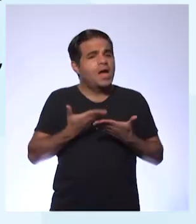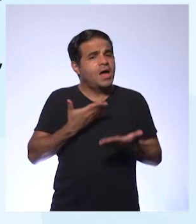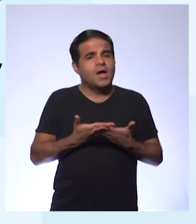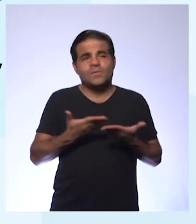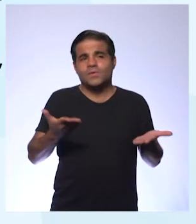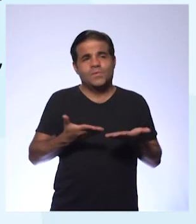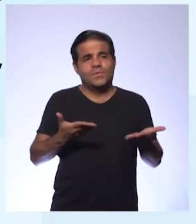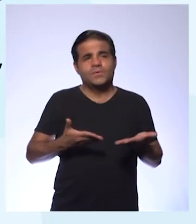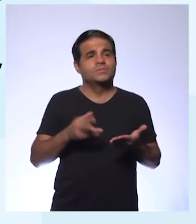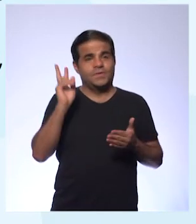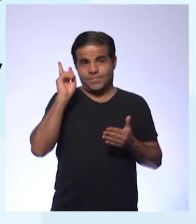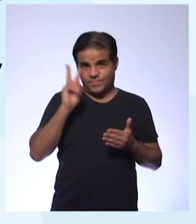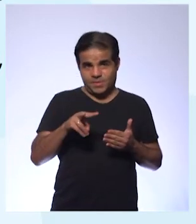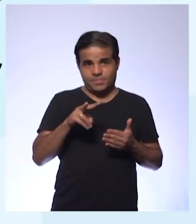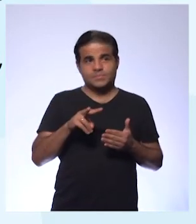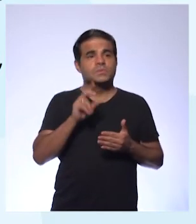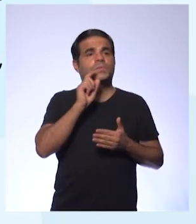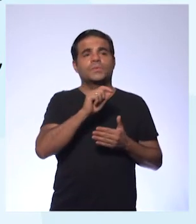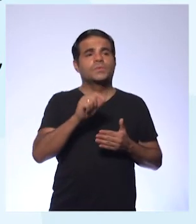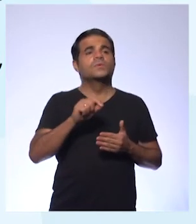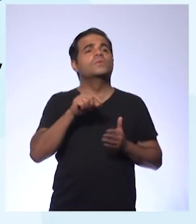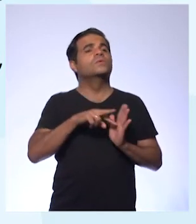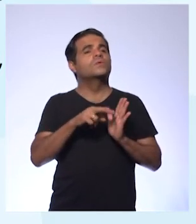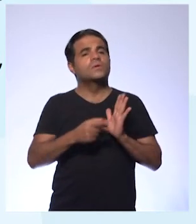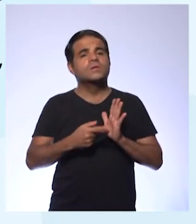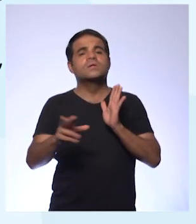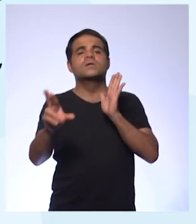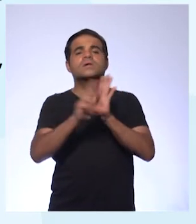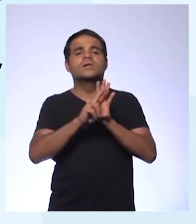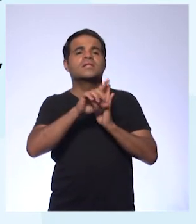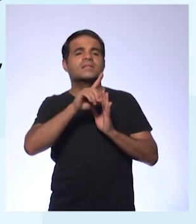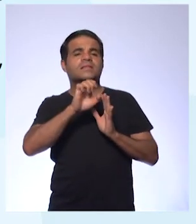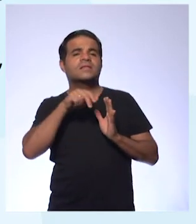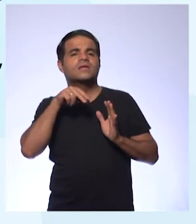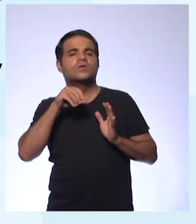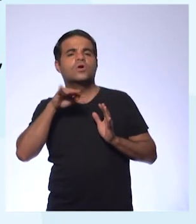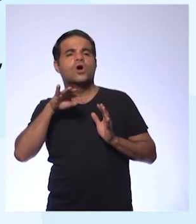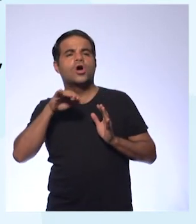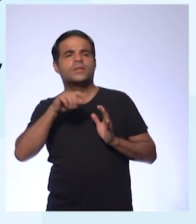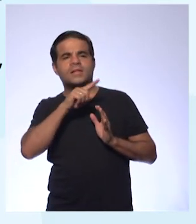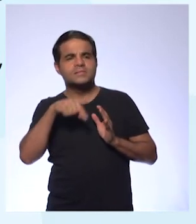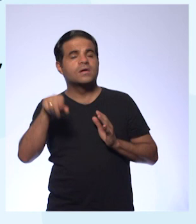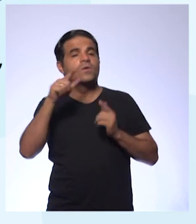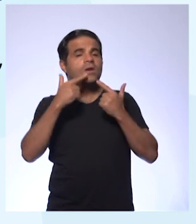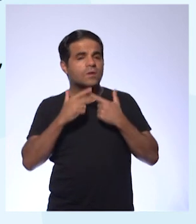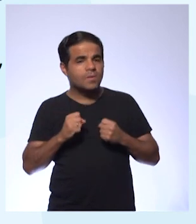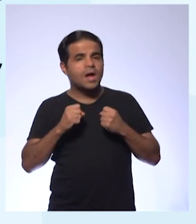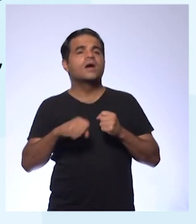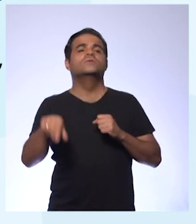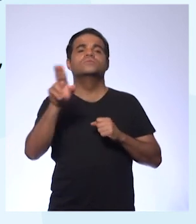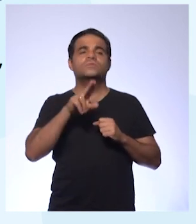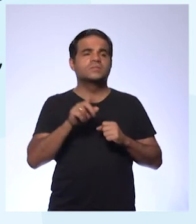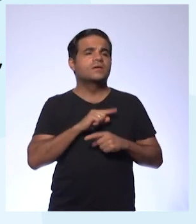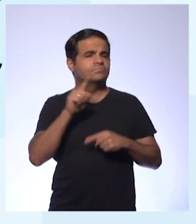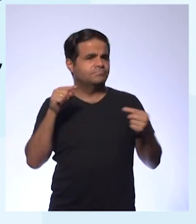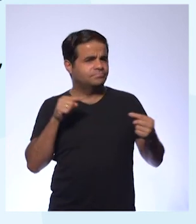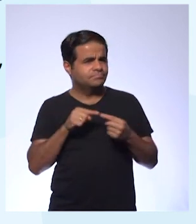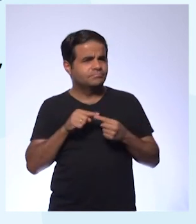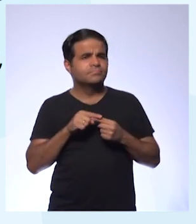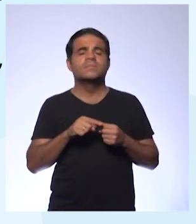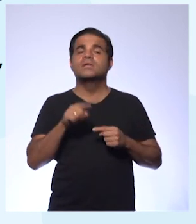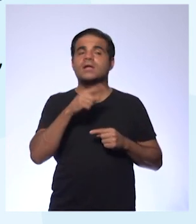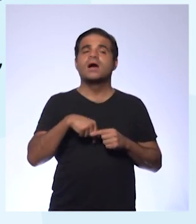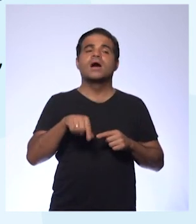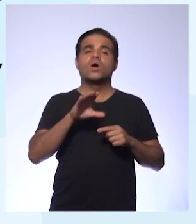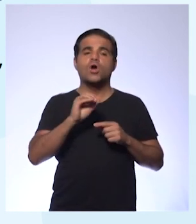hoje, vimos que a denotação representa a linguagem utilizada de forma mais objetiva, enquanto que